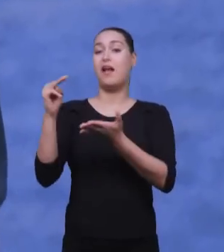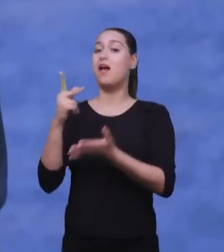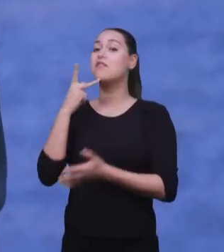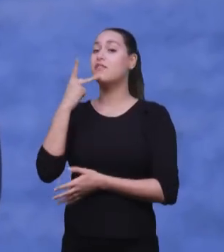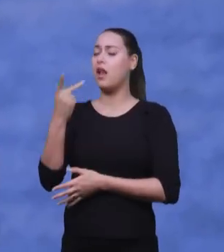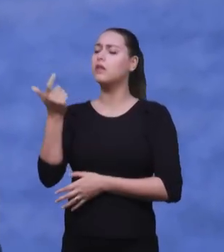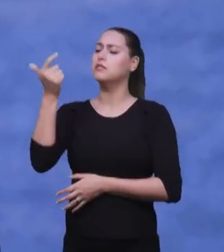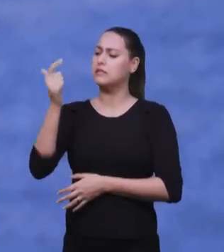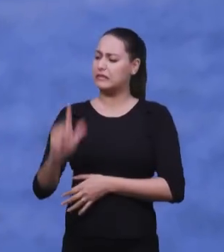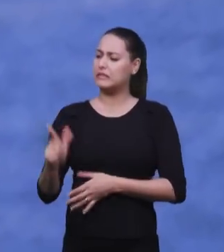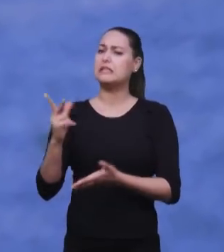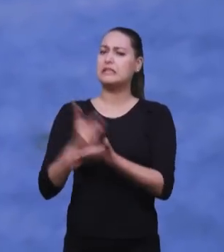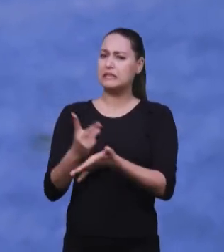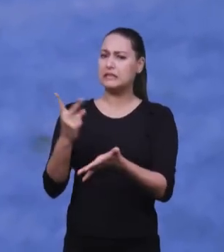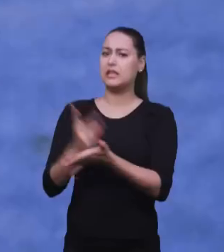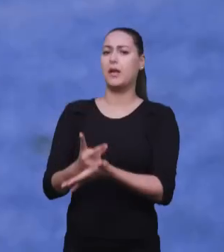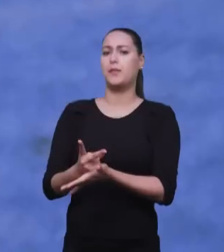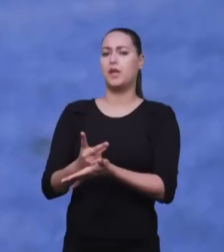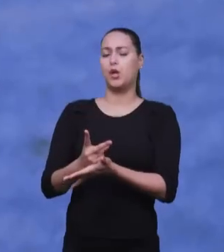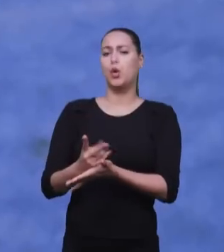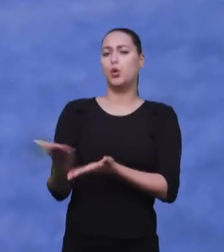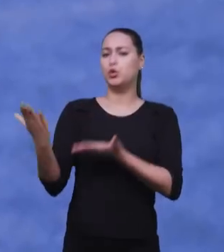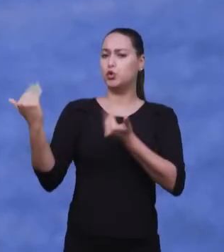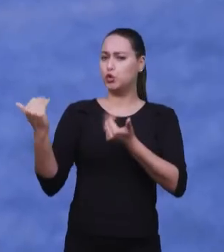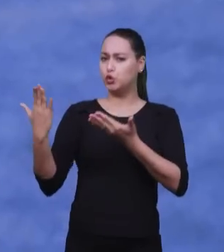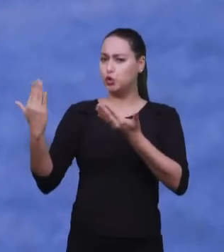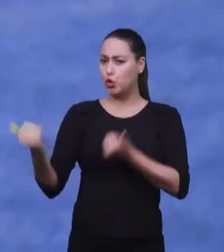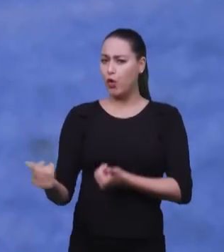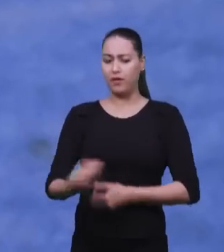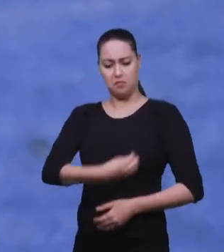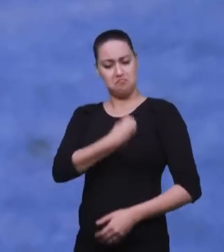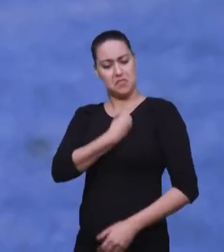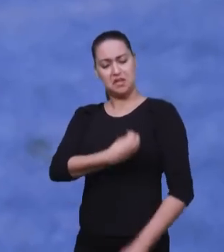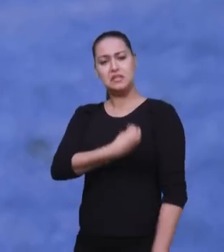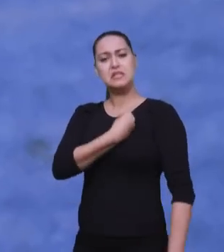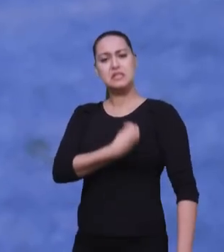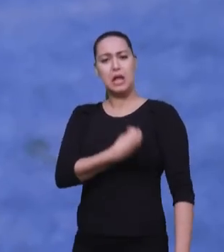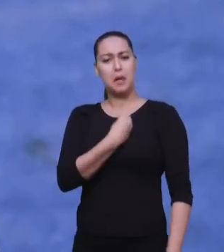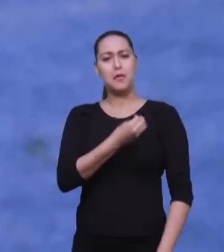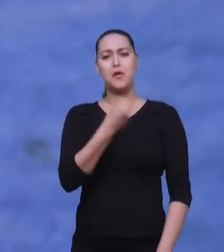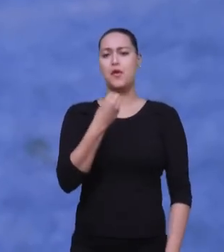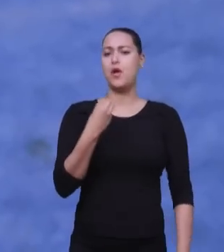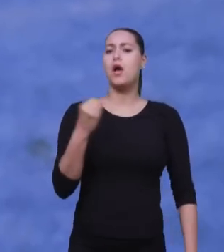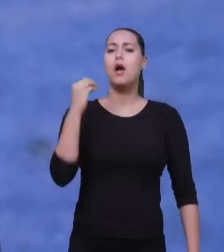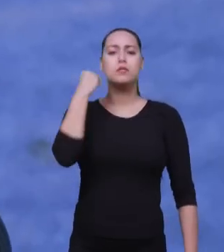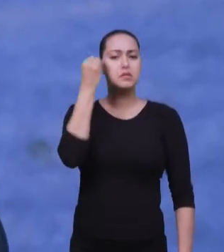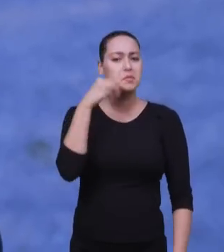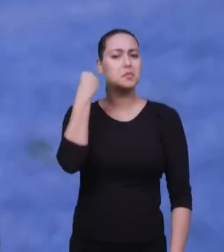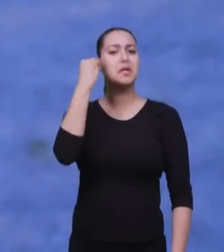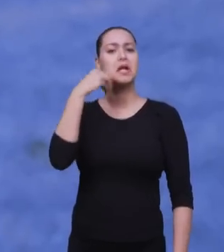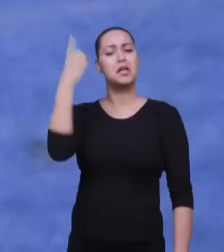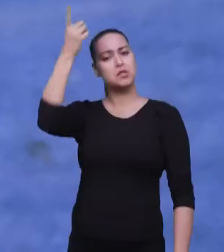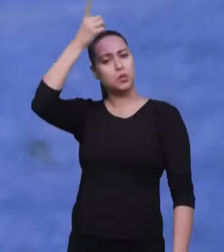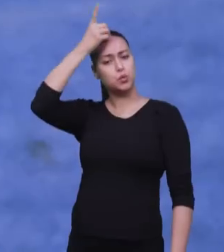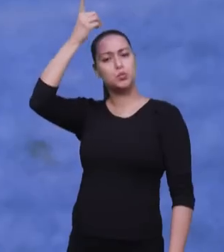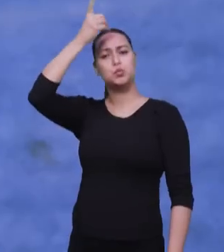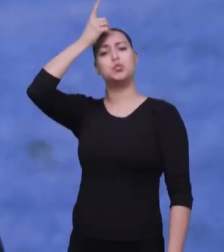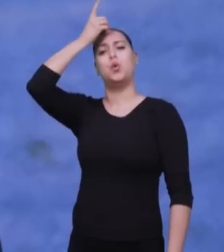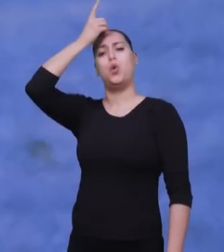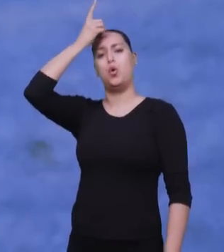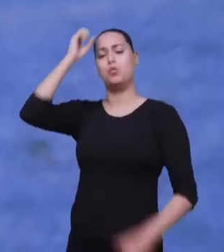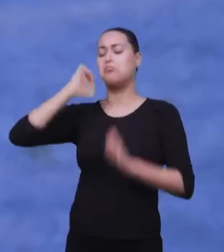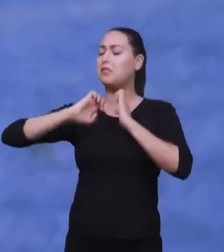recorrentemente, na Igreja Cristã Maranata, o jovem ele é protagonista, ele está realizando a obra, está vivendo experiências, ele está tendo experiências com